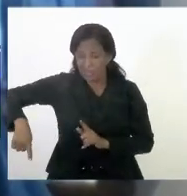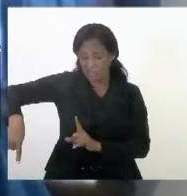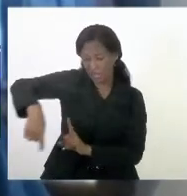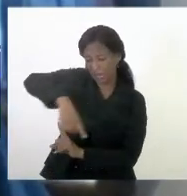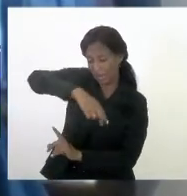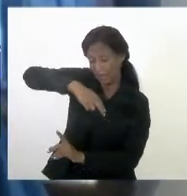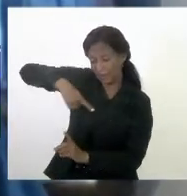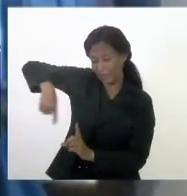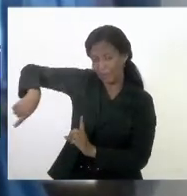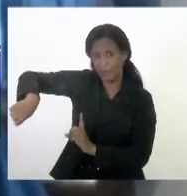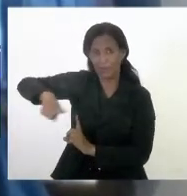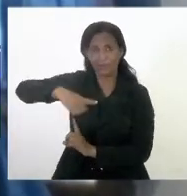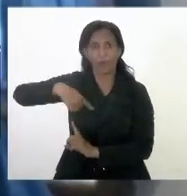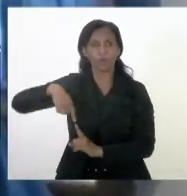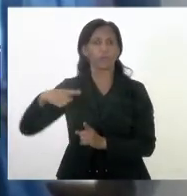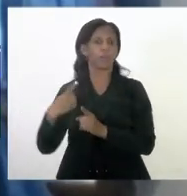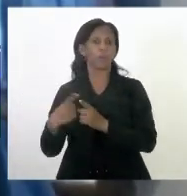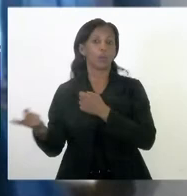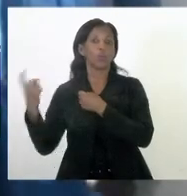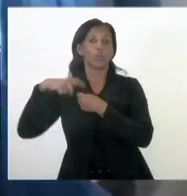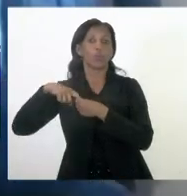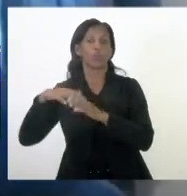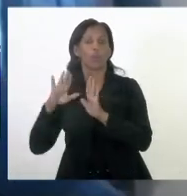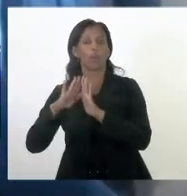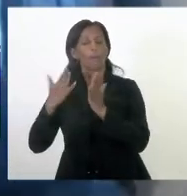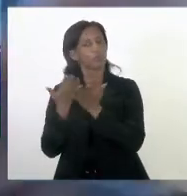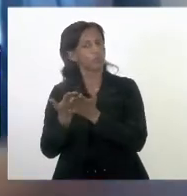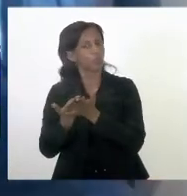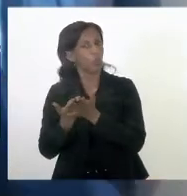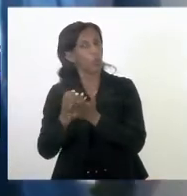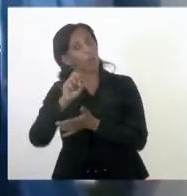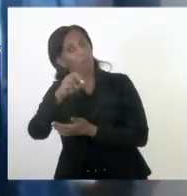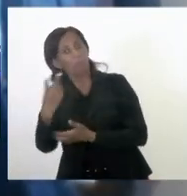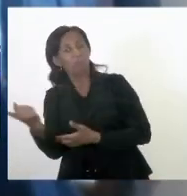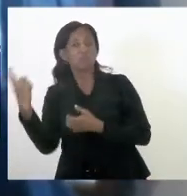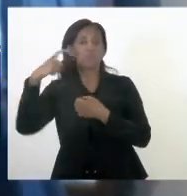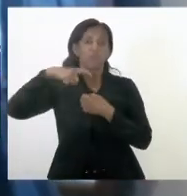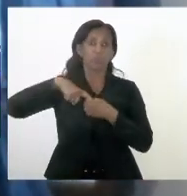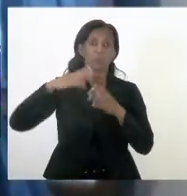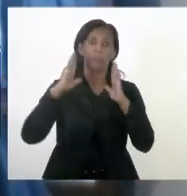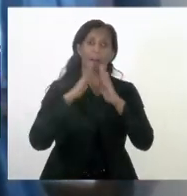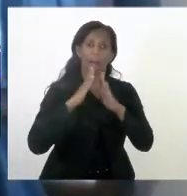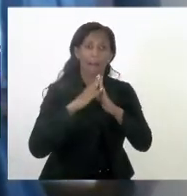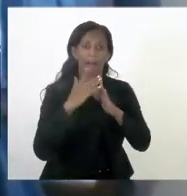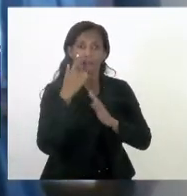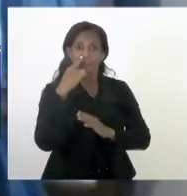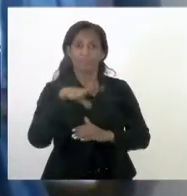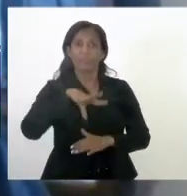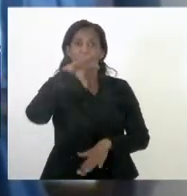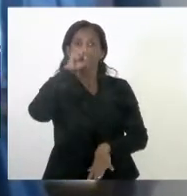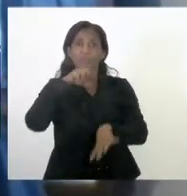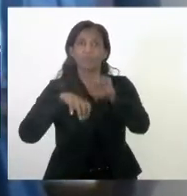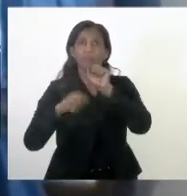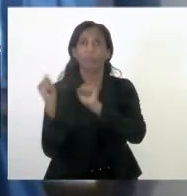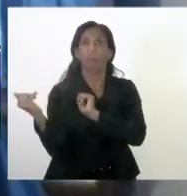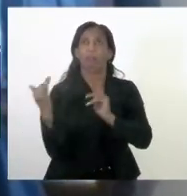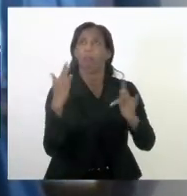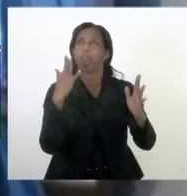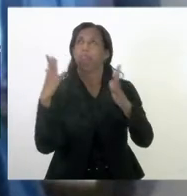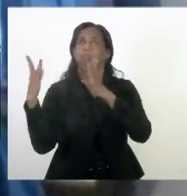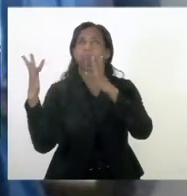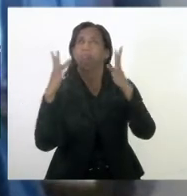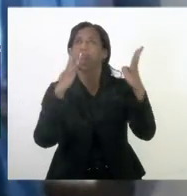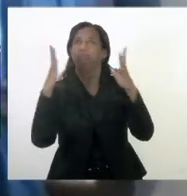casa. Algumas ainda não voltaram para as aulas, ou mesmo quando voltam às aulas, em casa estão lá respirando vários tipos